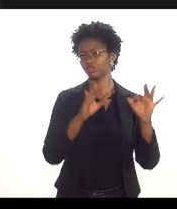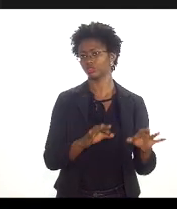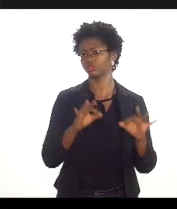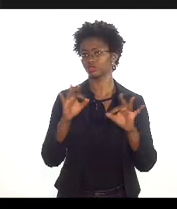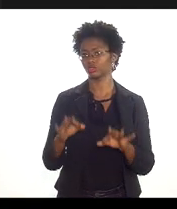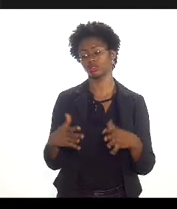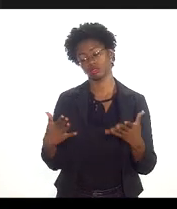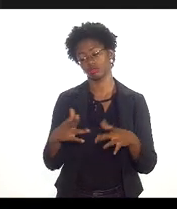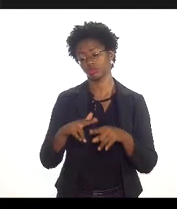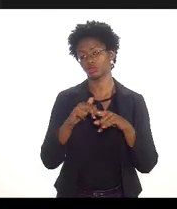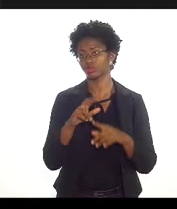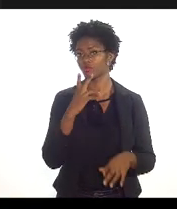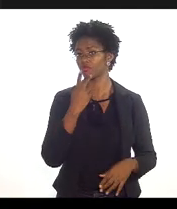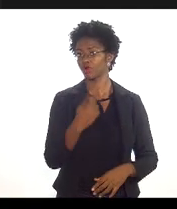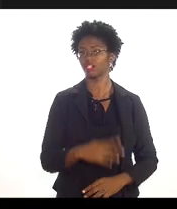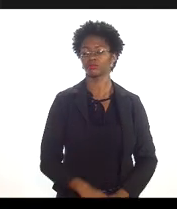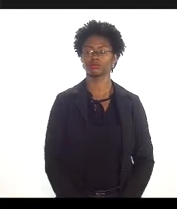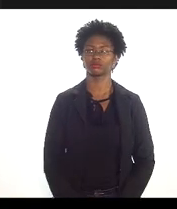eu coloquei.